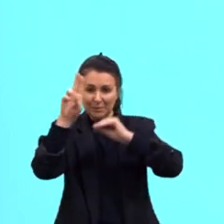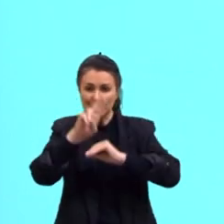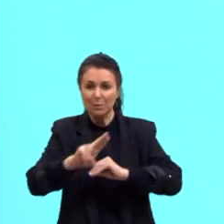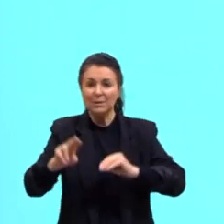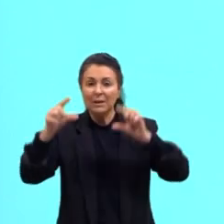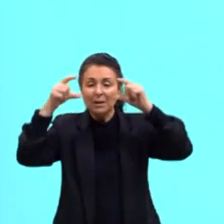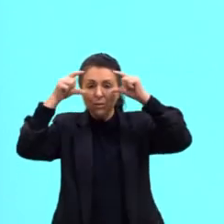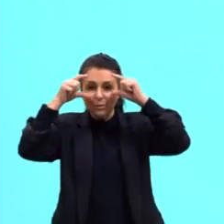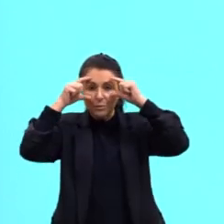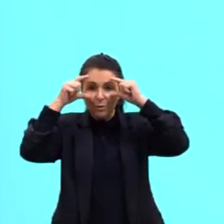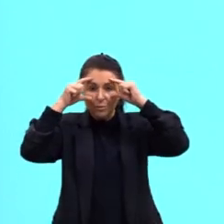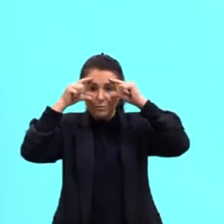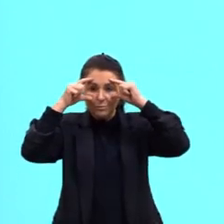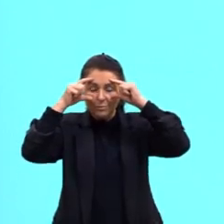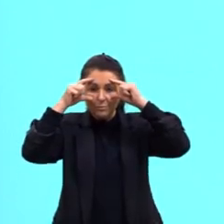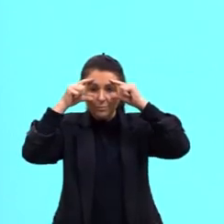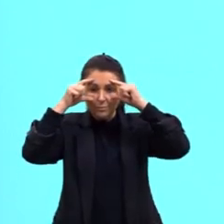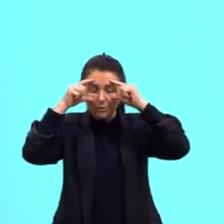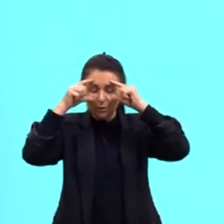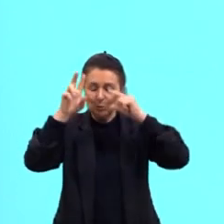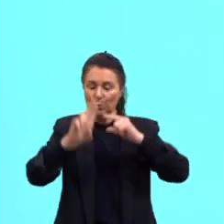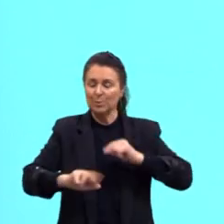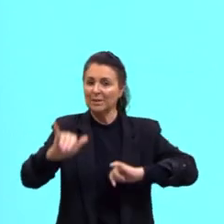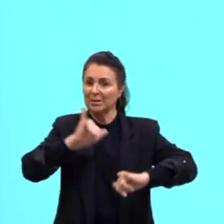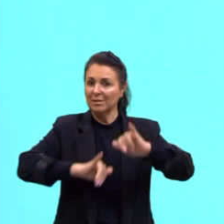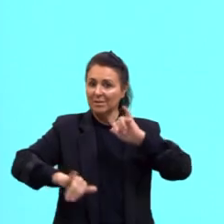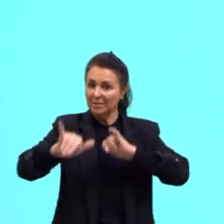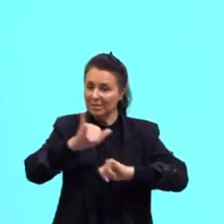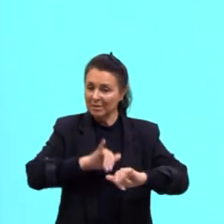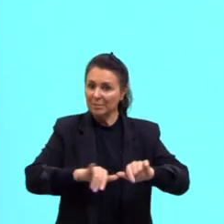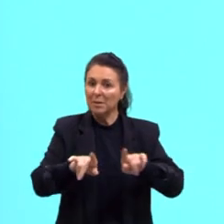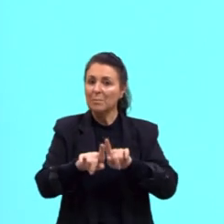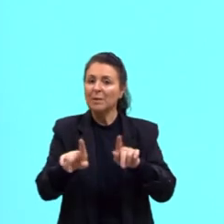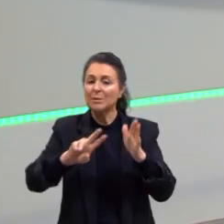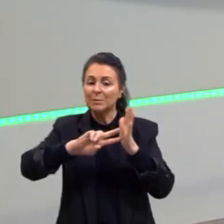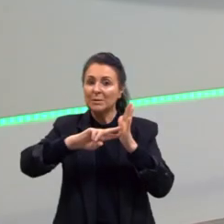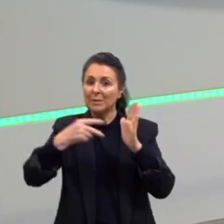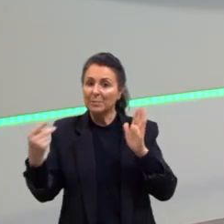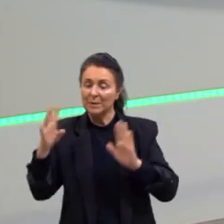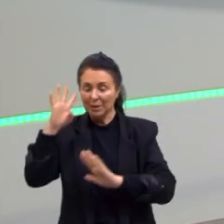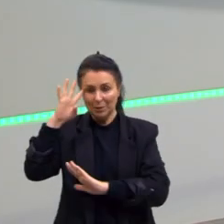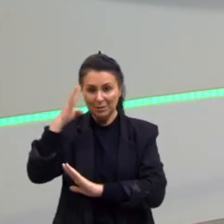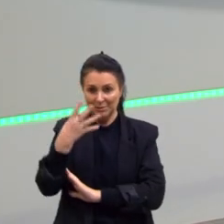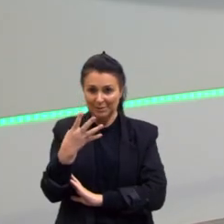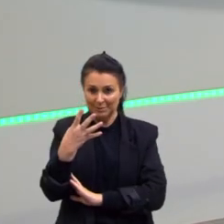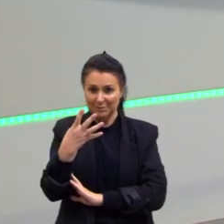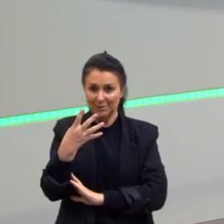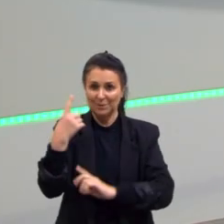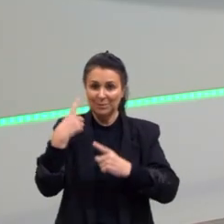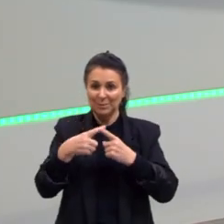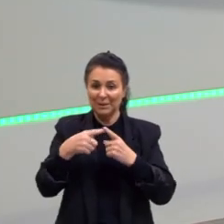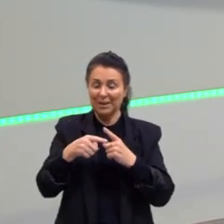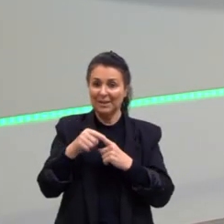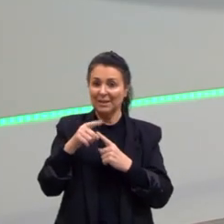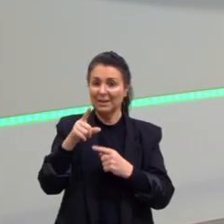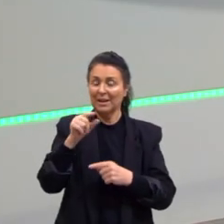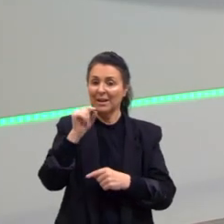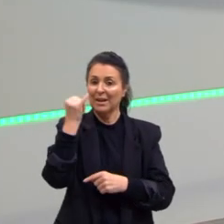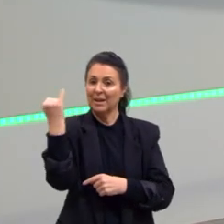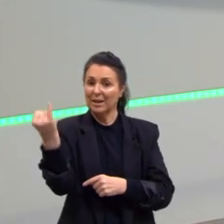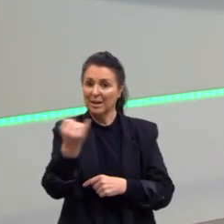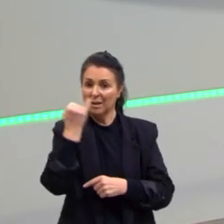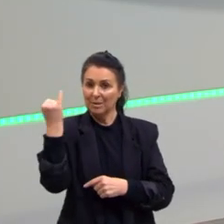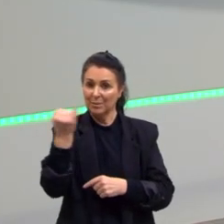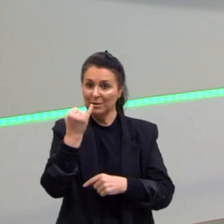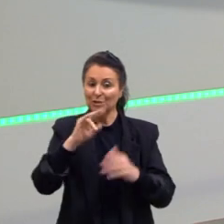óculos Então traz toda a questão da química Mas vamos interpretar os resultados porque aqui é importante